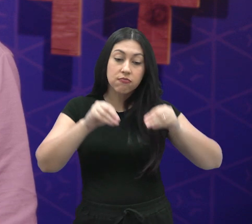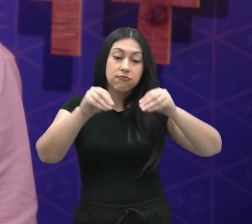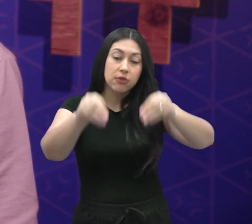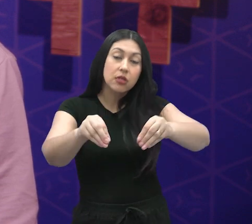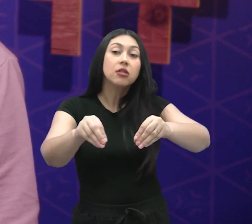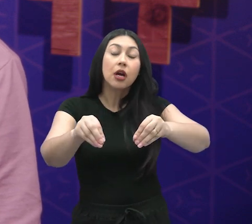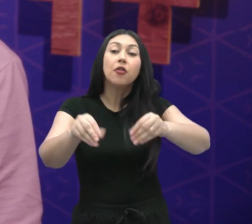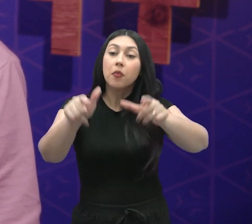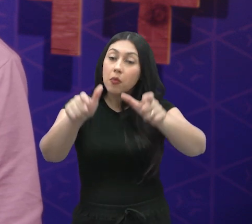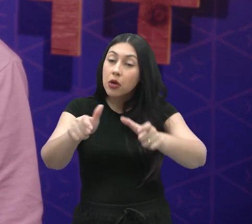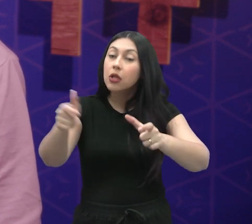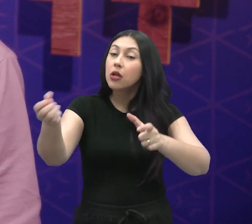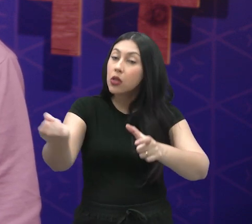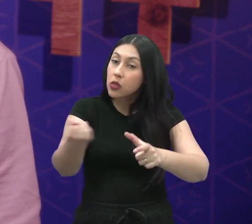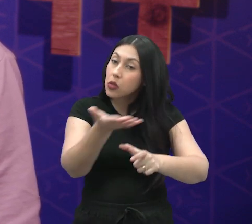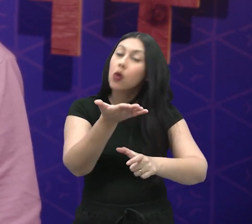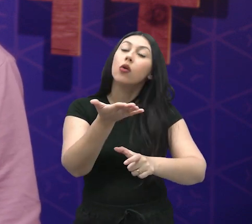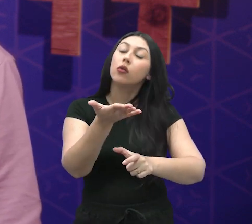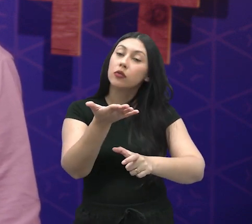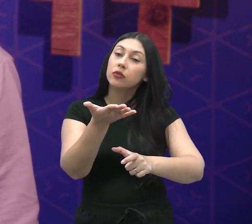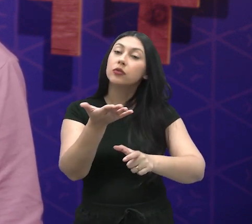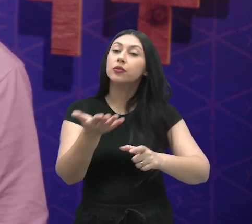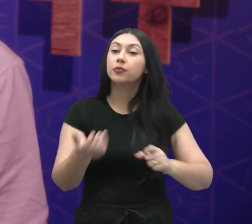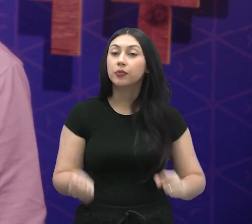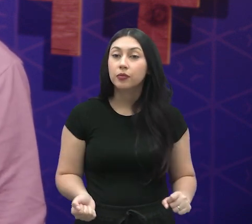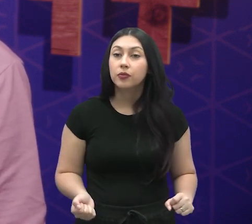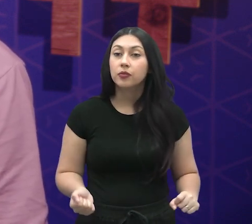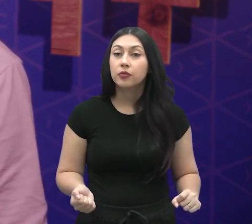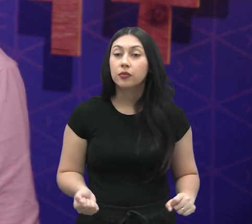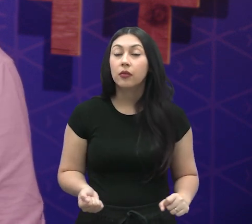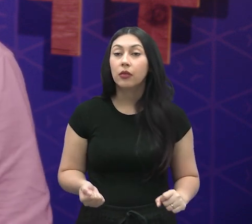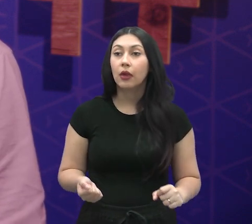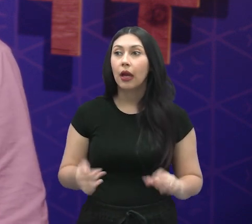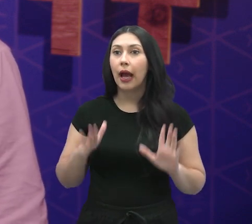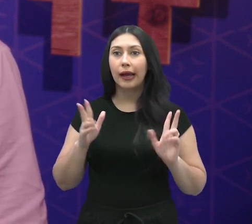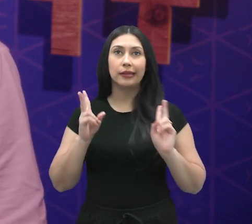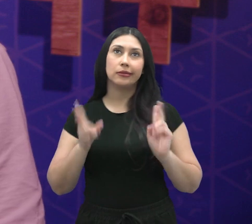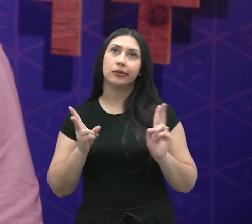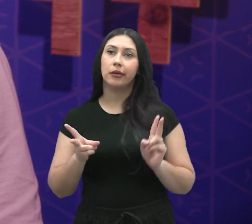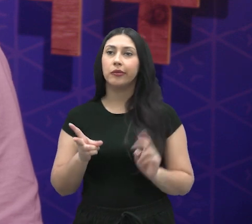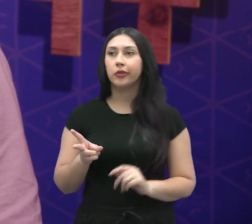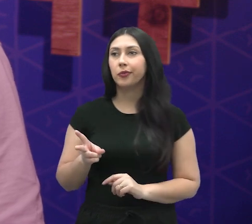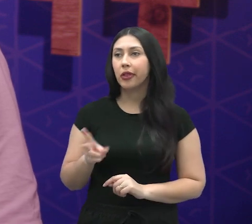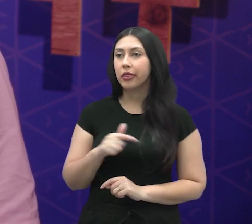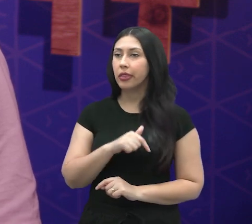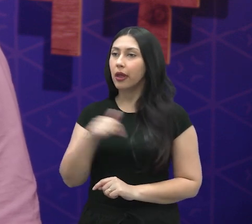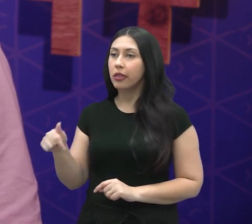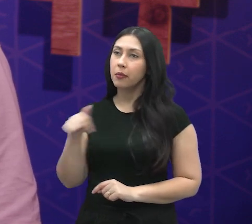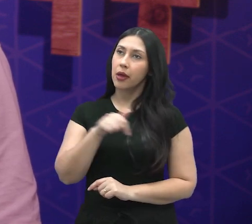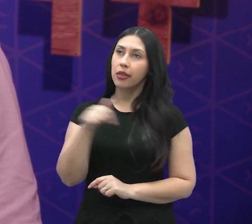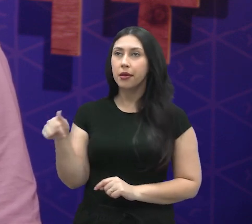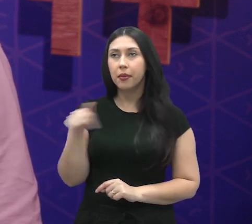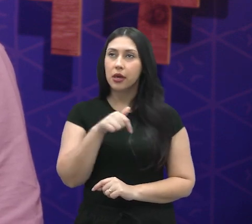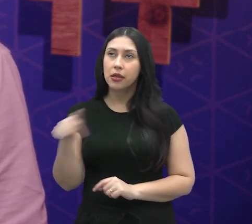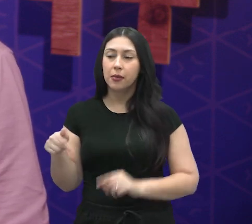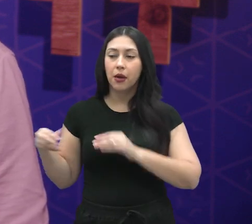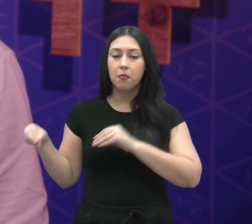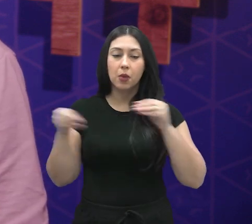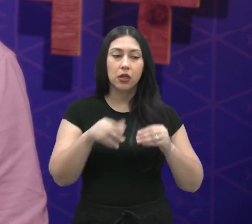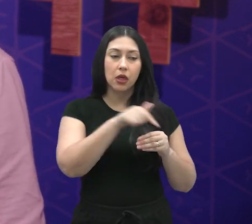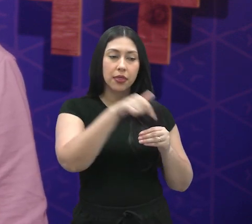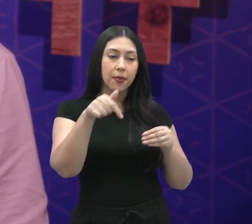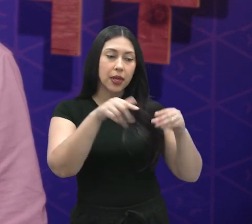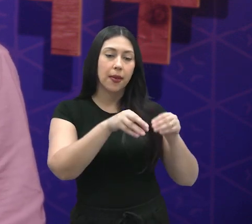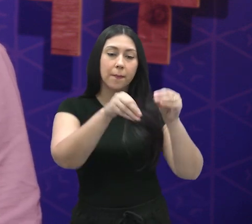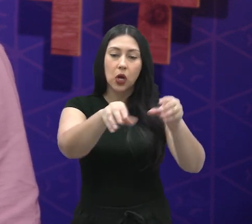alguma coisa, não tinha mais o que comer por lá, eles iam para um outro lugar. Não é que eles ficavam... cada semana eles